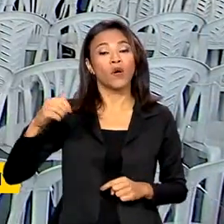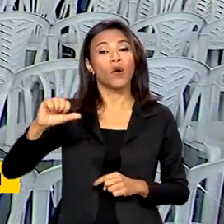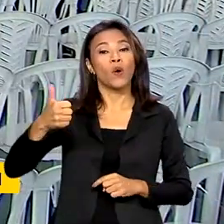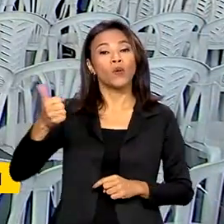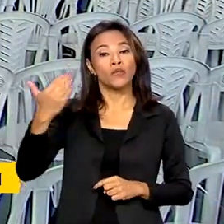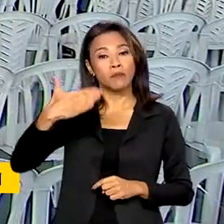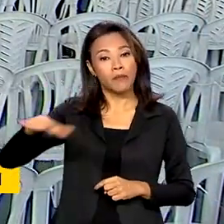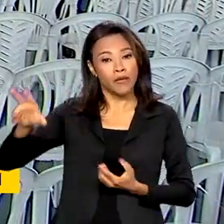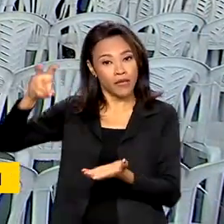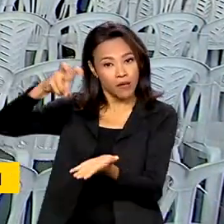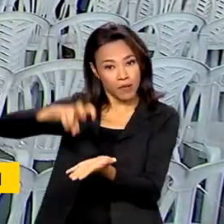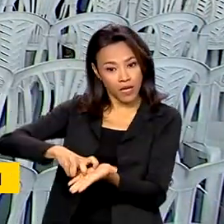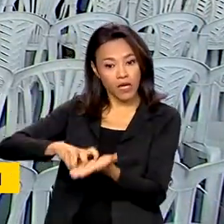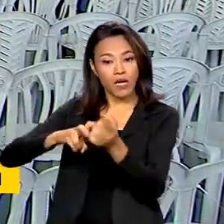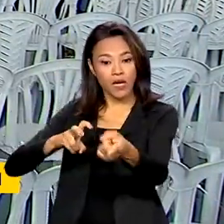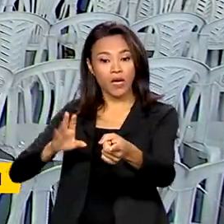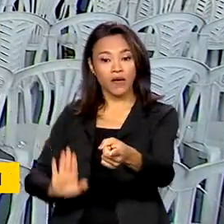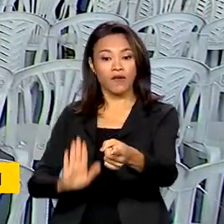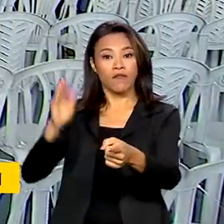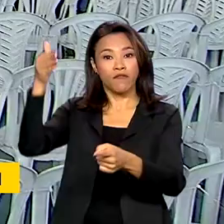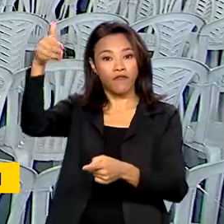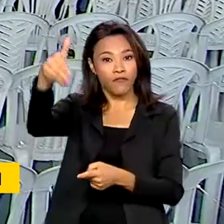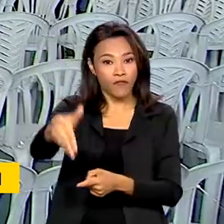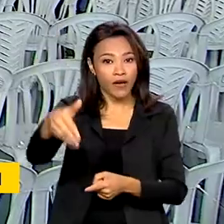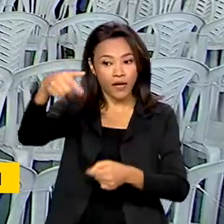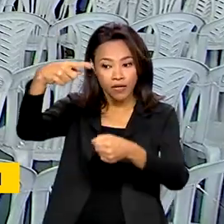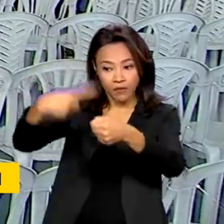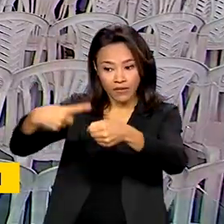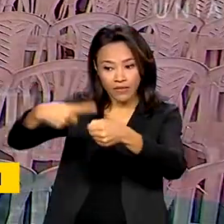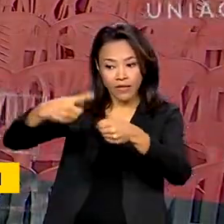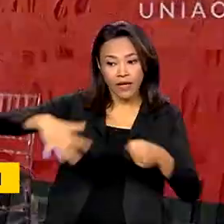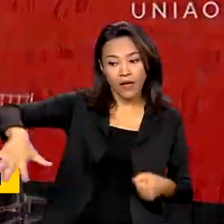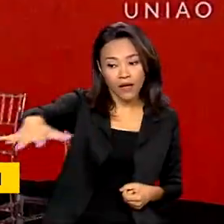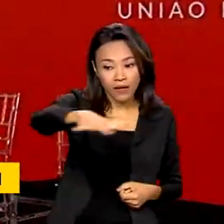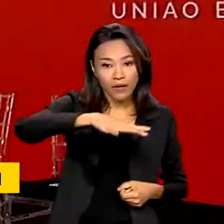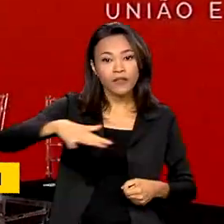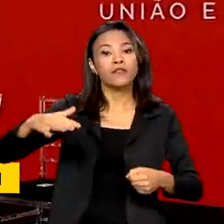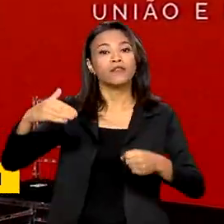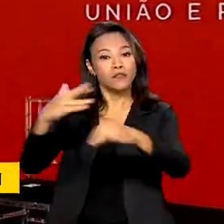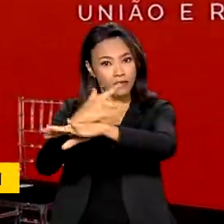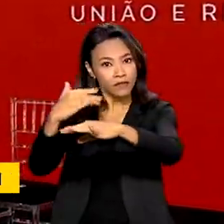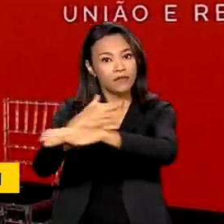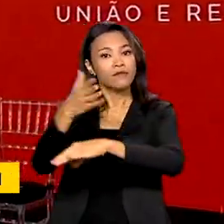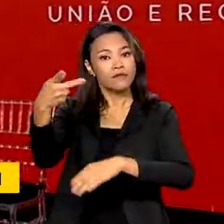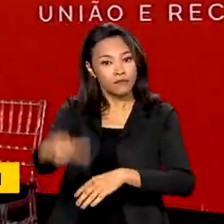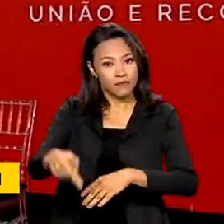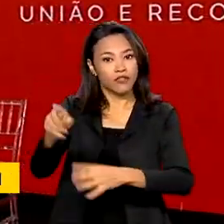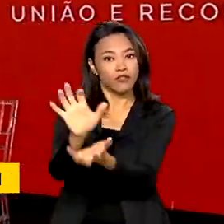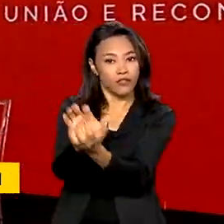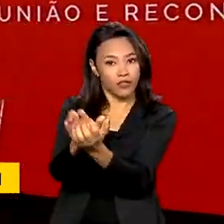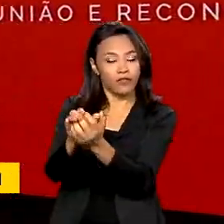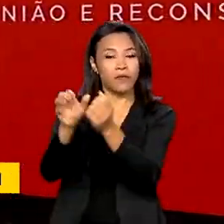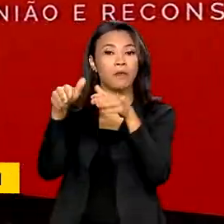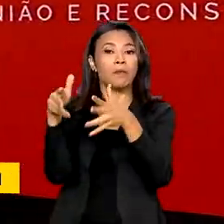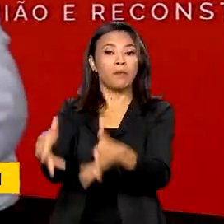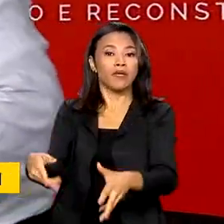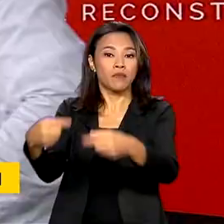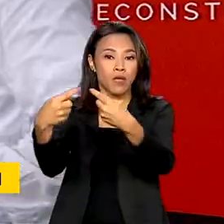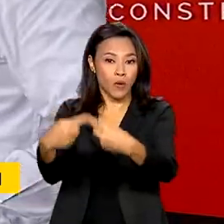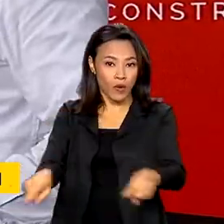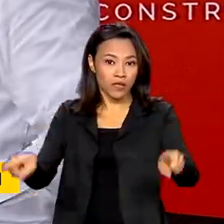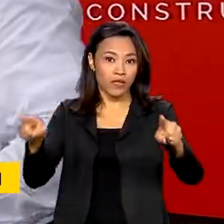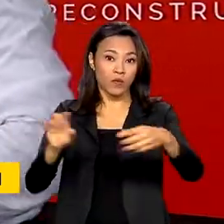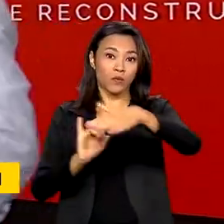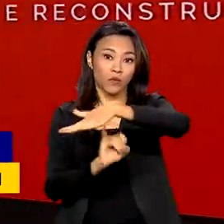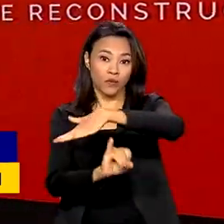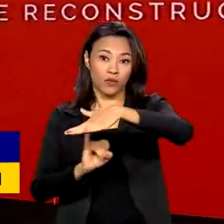o presidente vai até Paulista, na região metropolitana aqui do Recife, participar da inauguração do campus do